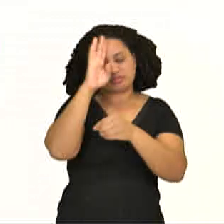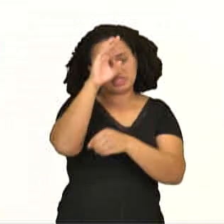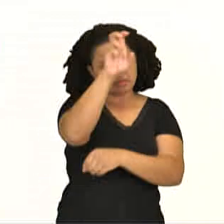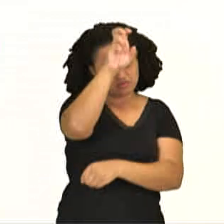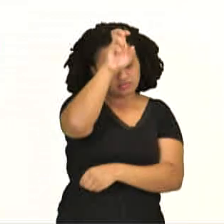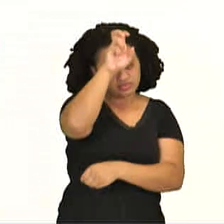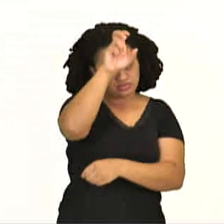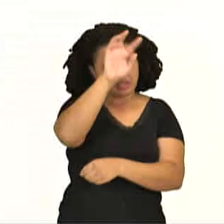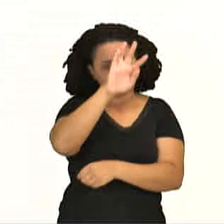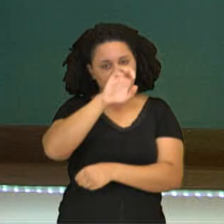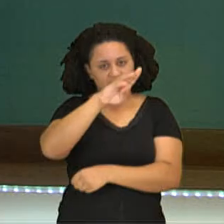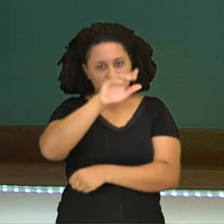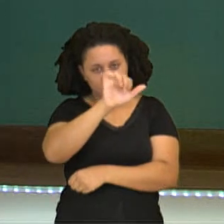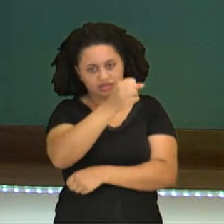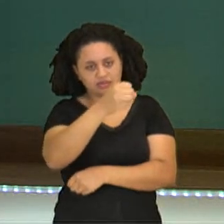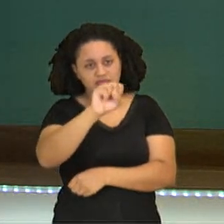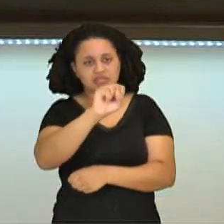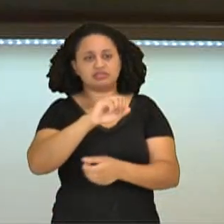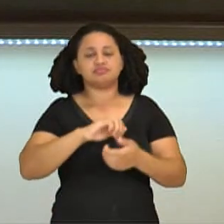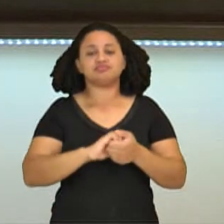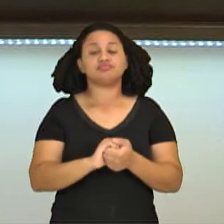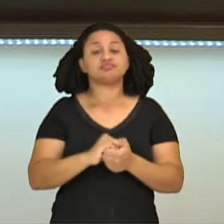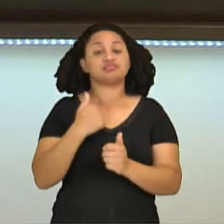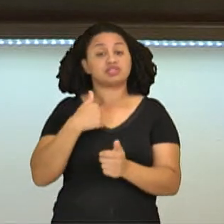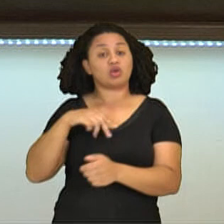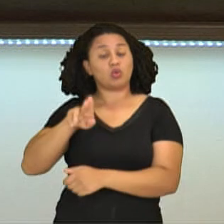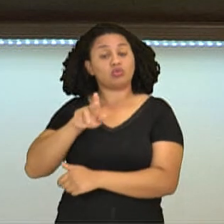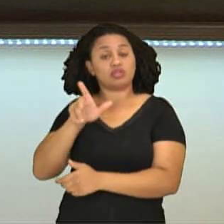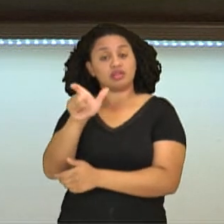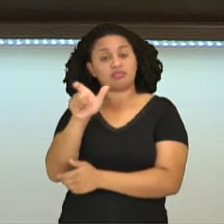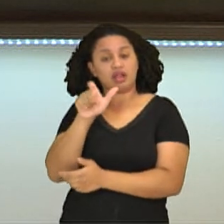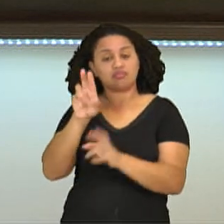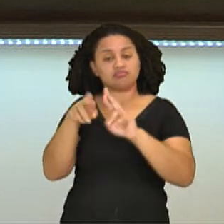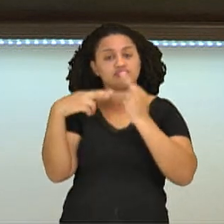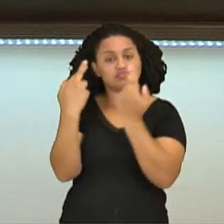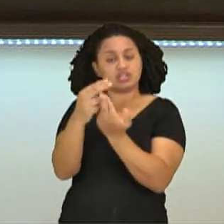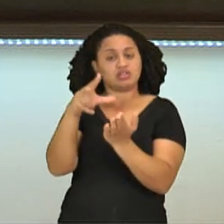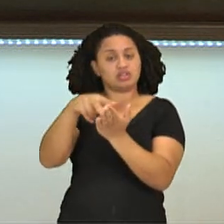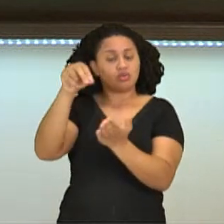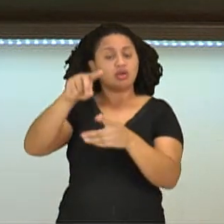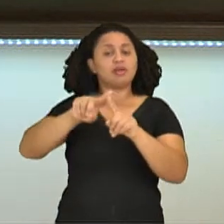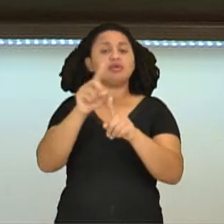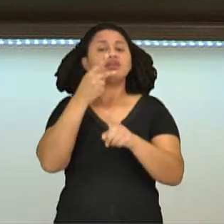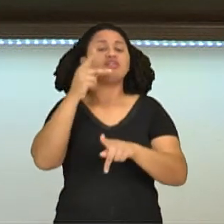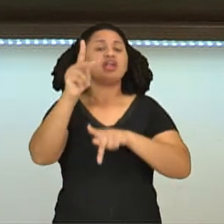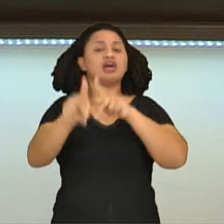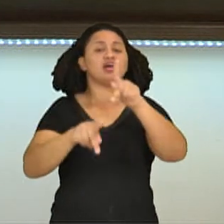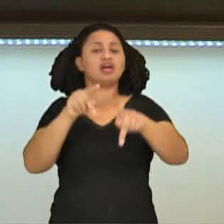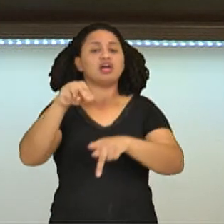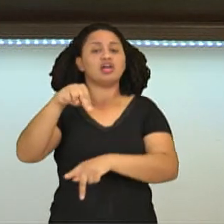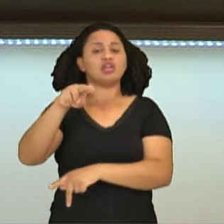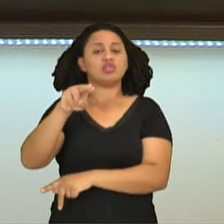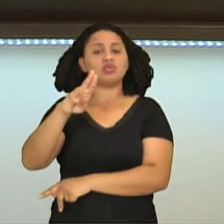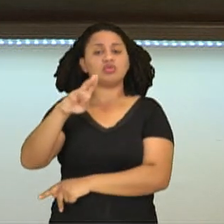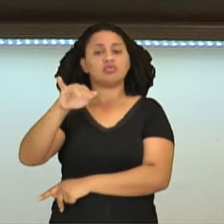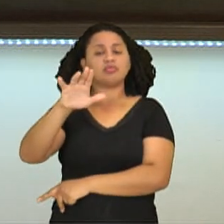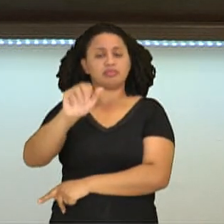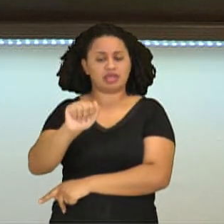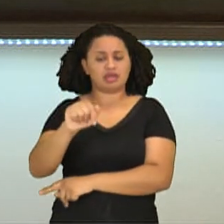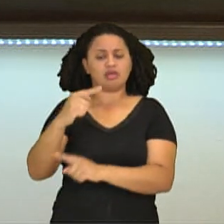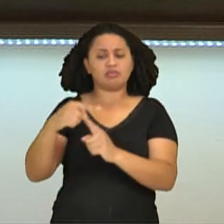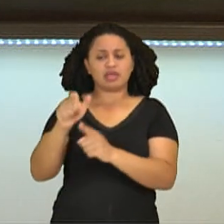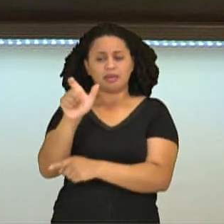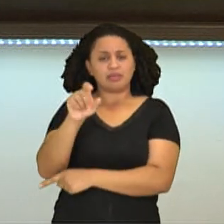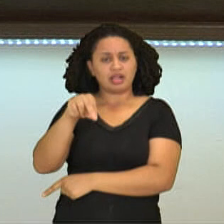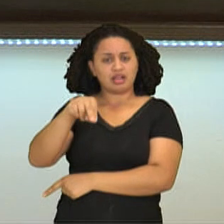Antigo. De Kush, inclusive, a palavra, a gente utiliza reino de Kush, mas eles eram chamados povo da Núbia também. Porque a palavra